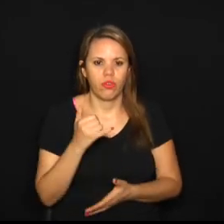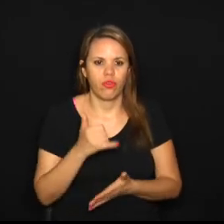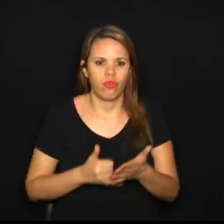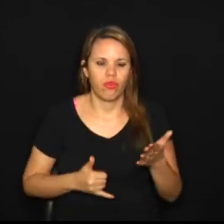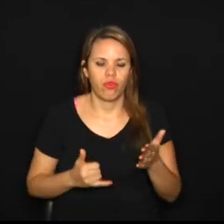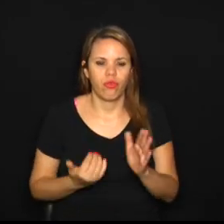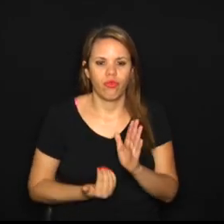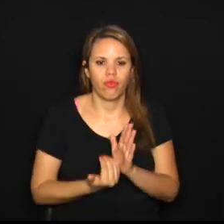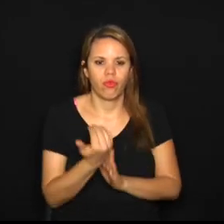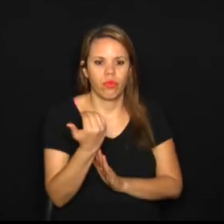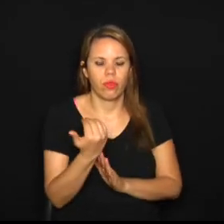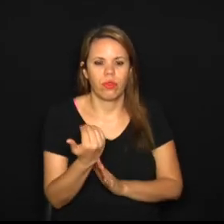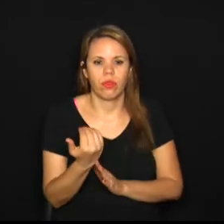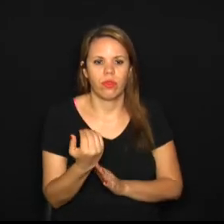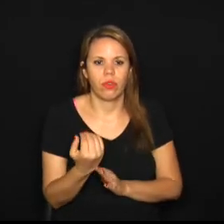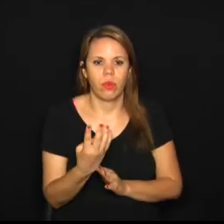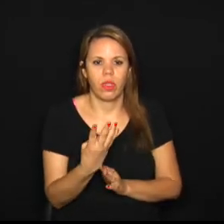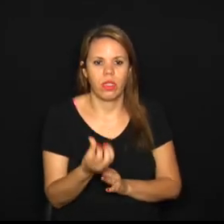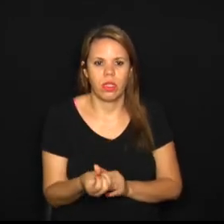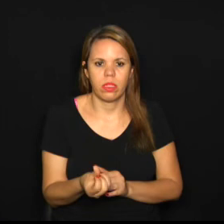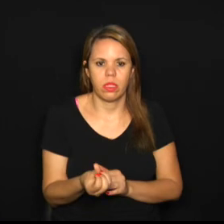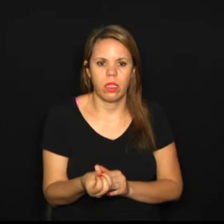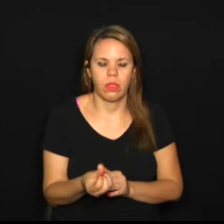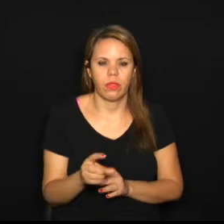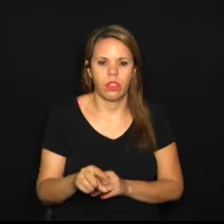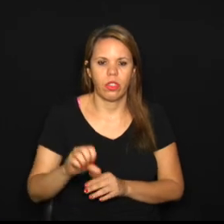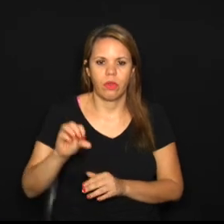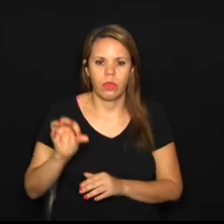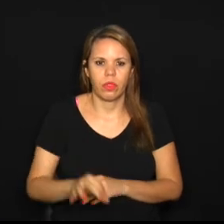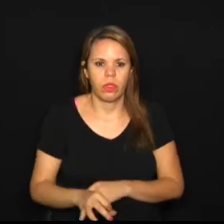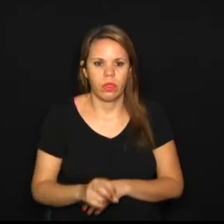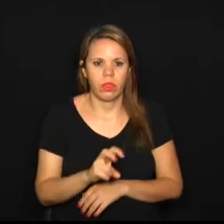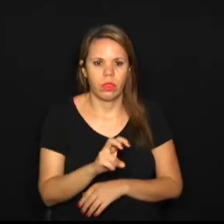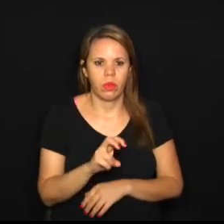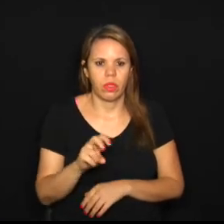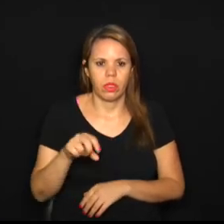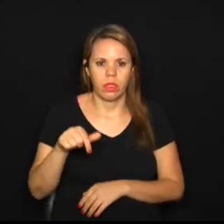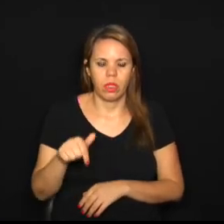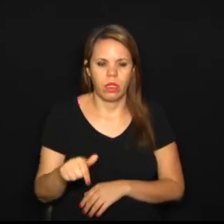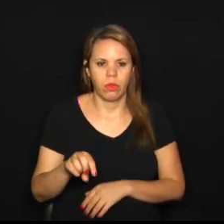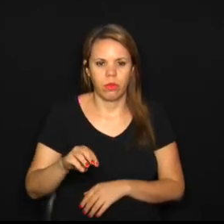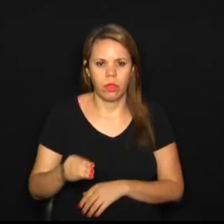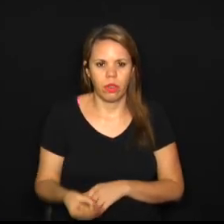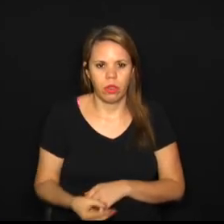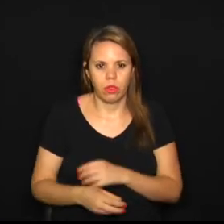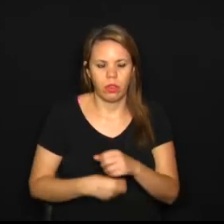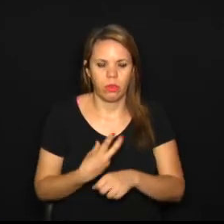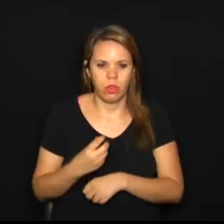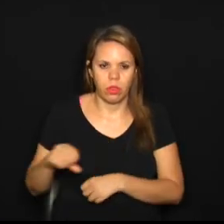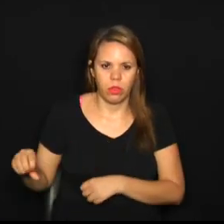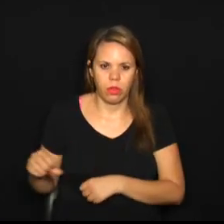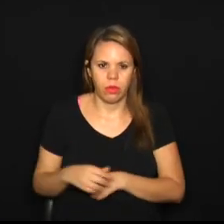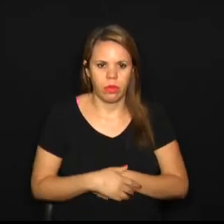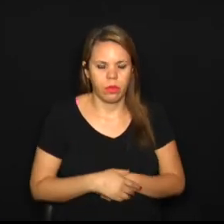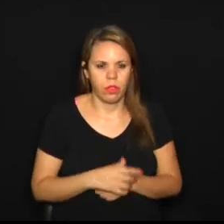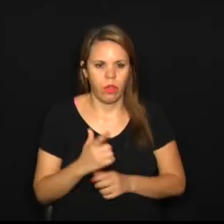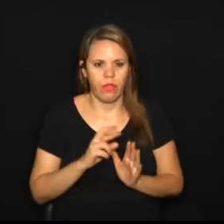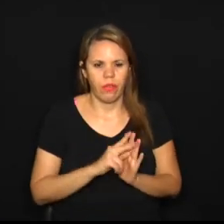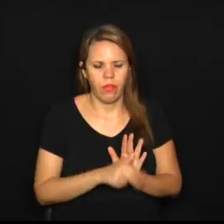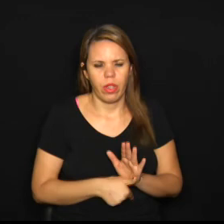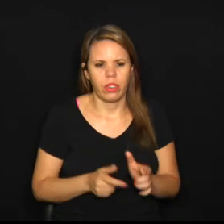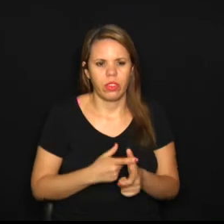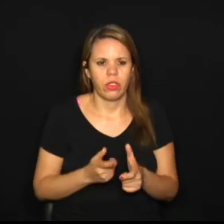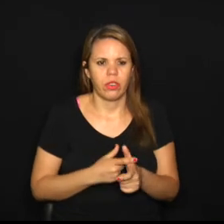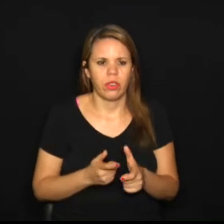cresceu 46,9%, tendo realizado 57.100.000 em 2019. Outras despesas